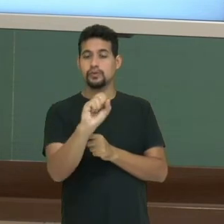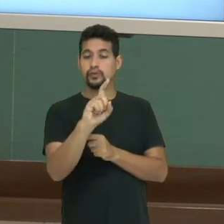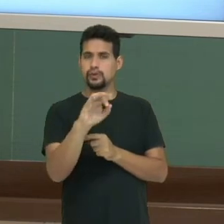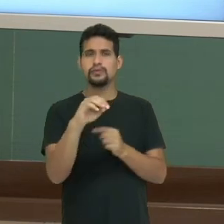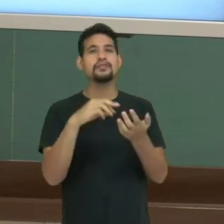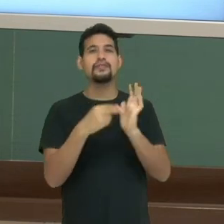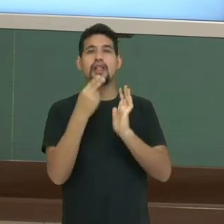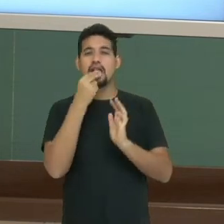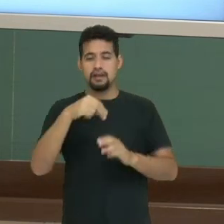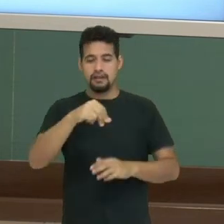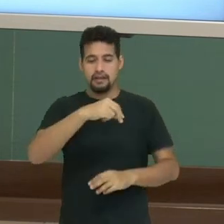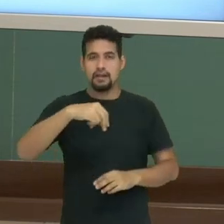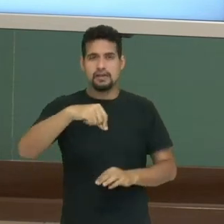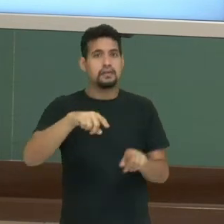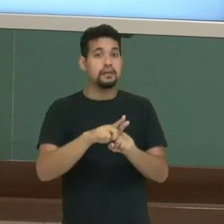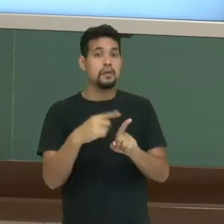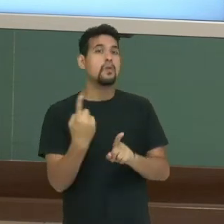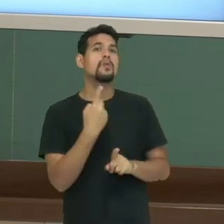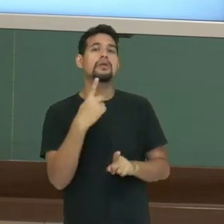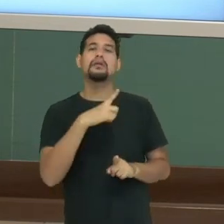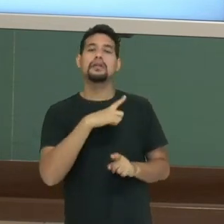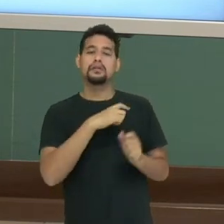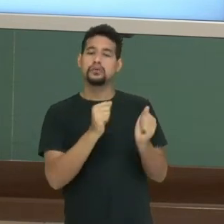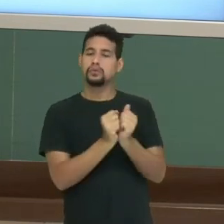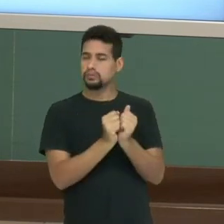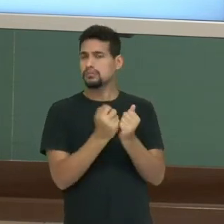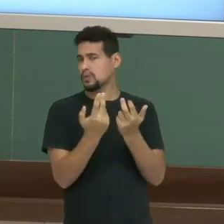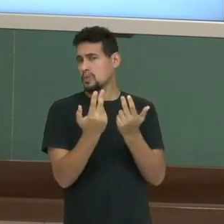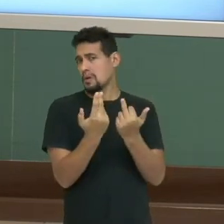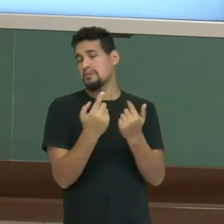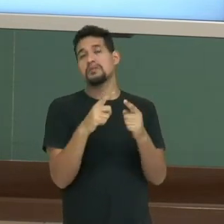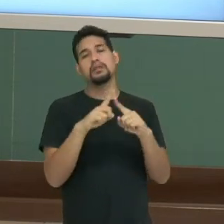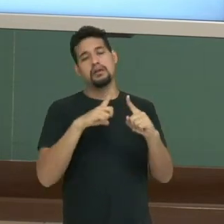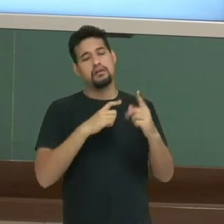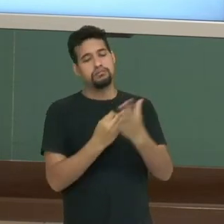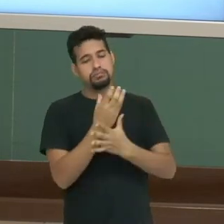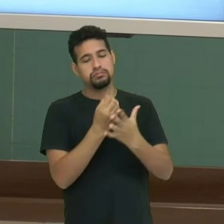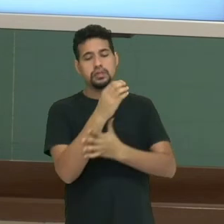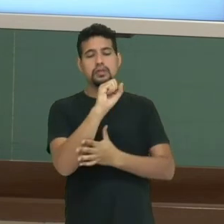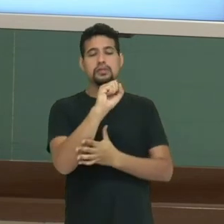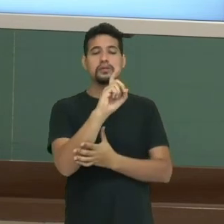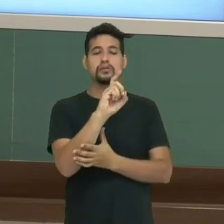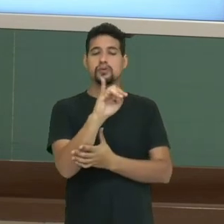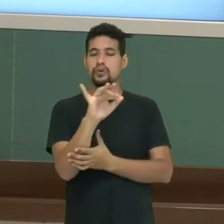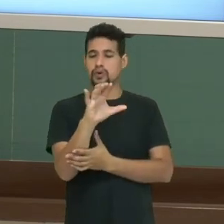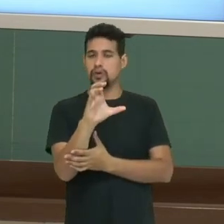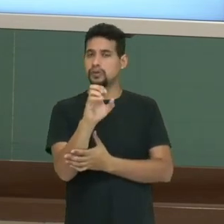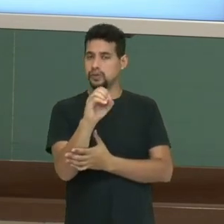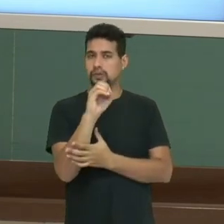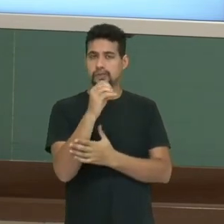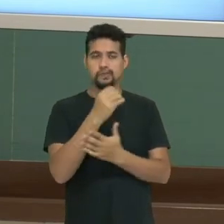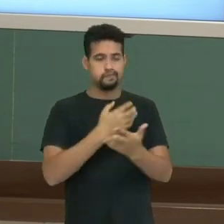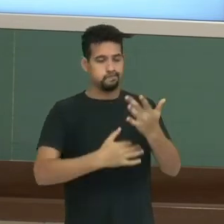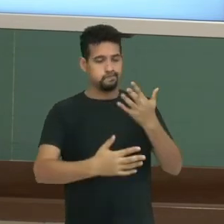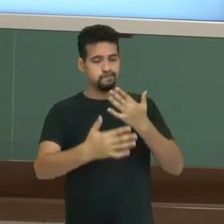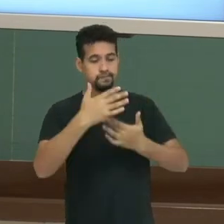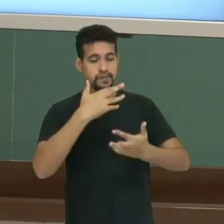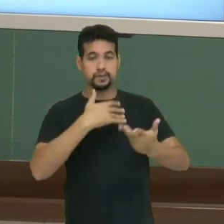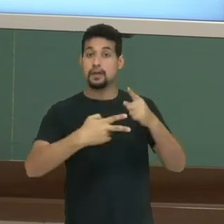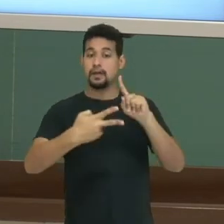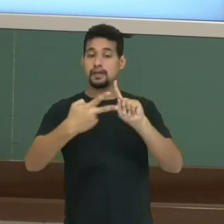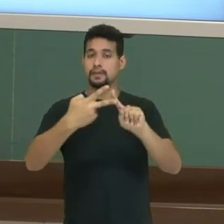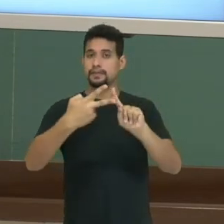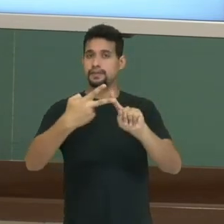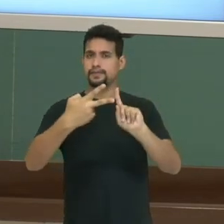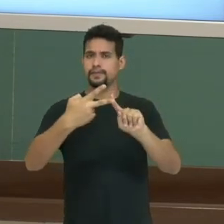aí ele vai ser o único cátion presente e a gente vai ter a produção então do sódio metálico nessa eletrólise. Já na segunda